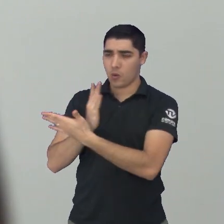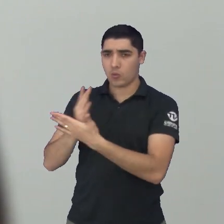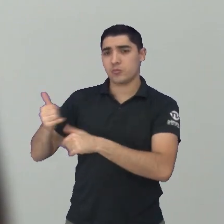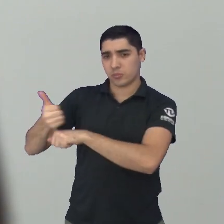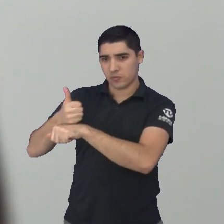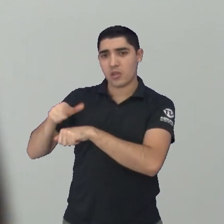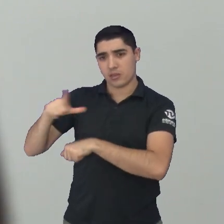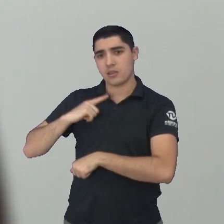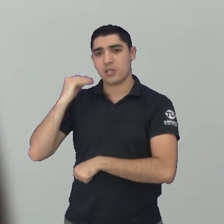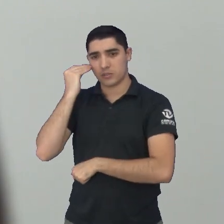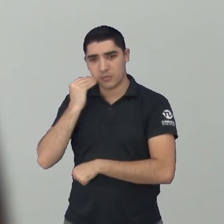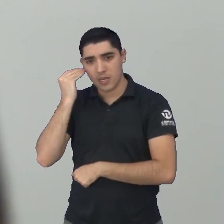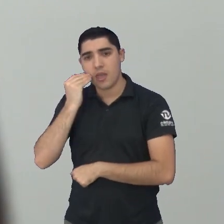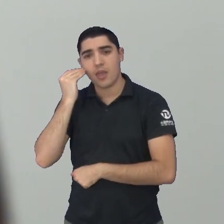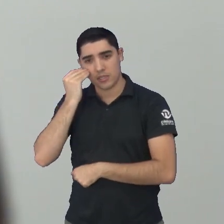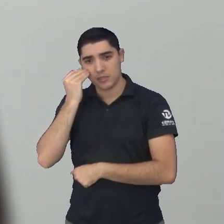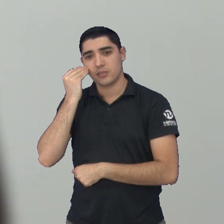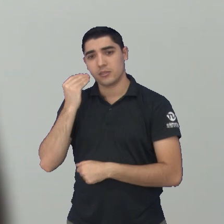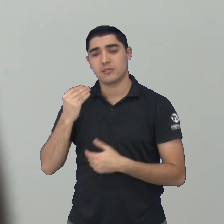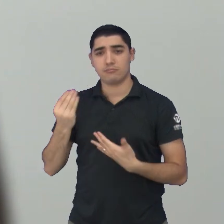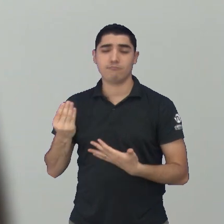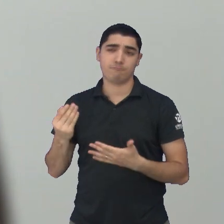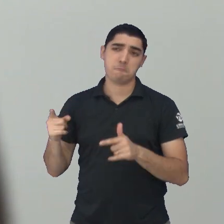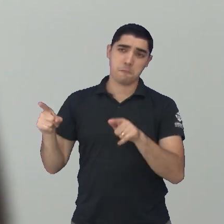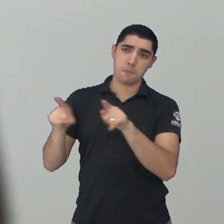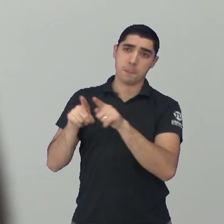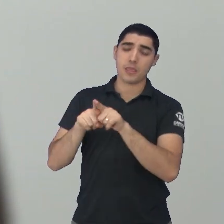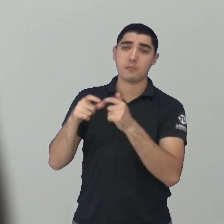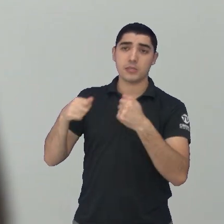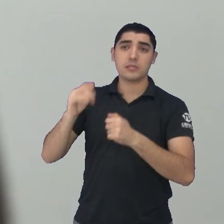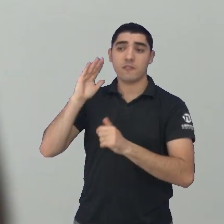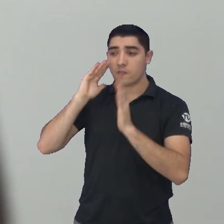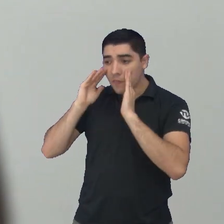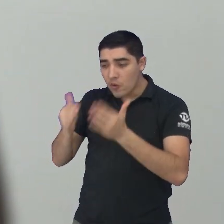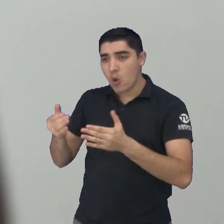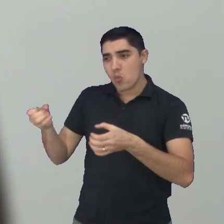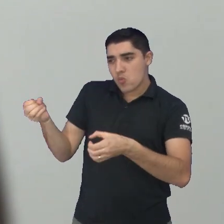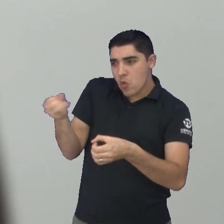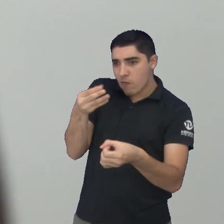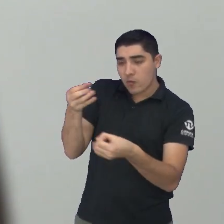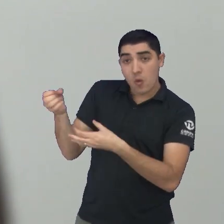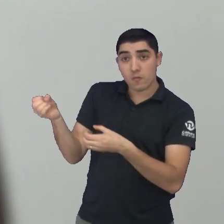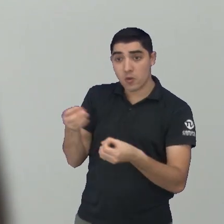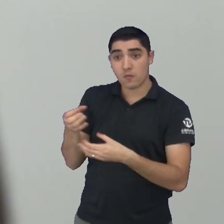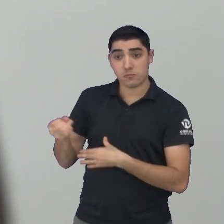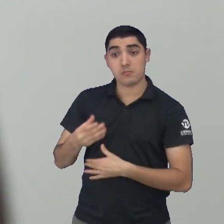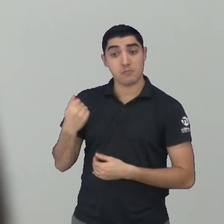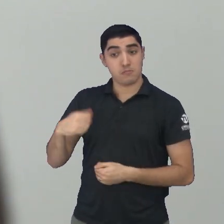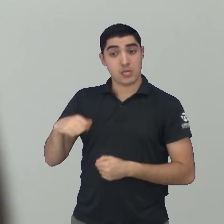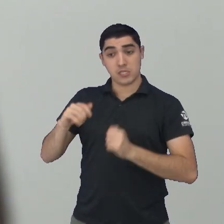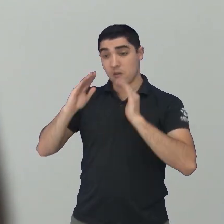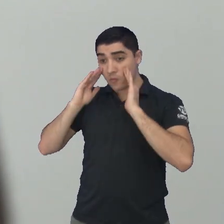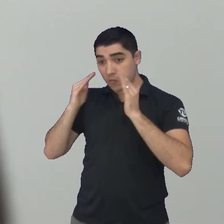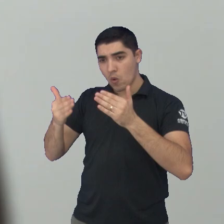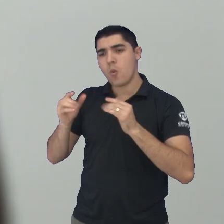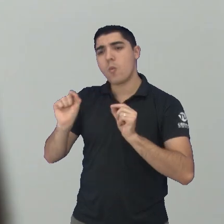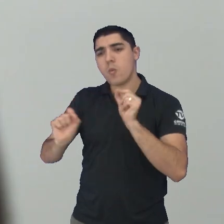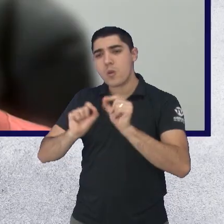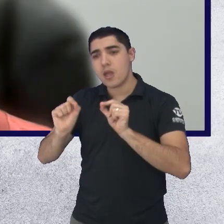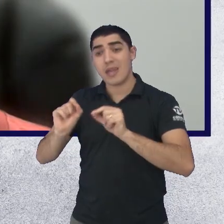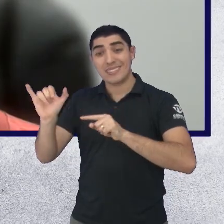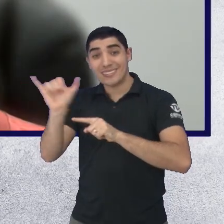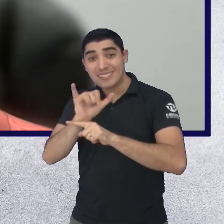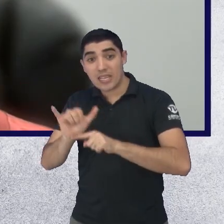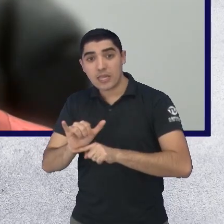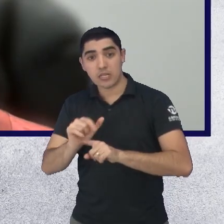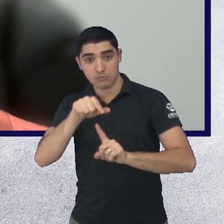qualificados, inclusive, para fazer isso. Além disso, ele tem que pensar em inovações de mercado, ele tem que pensar em estratégias de fidelização